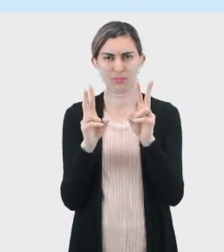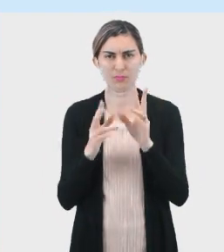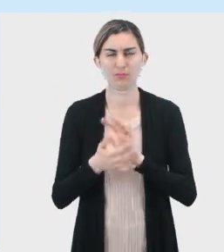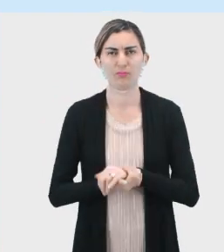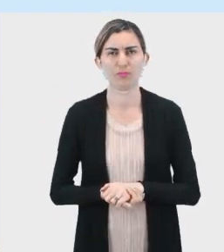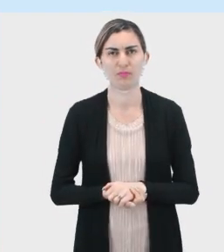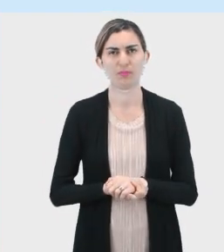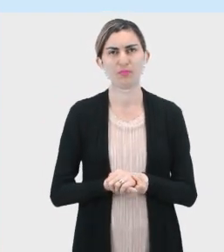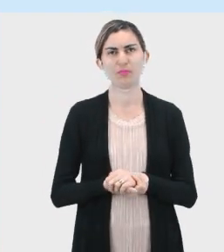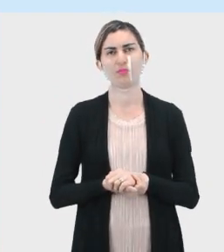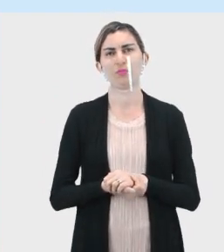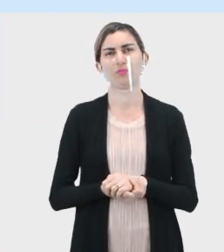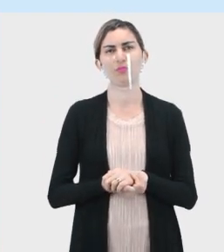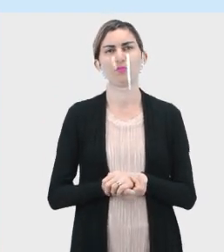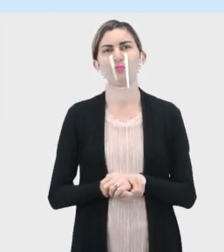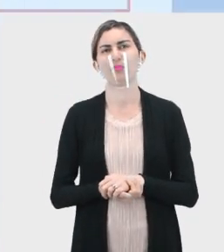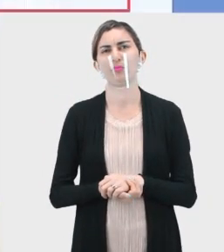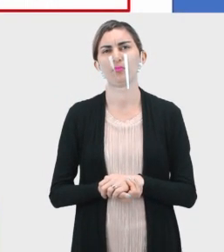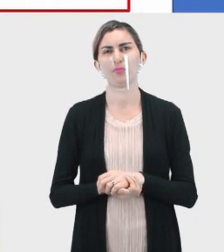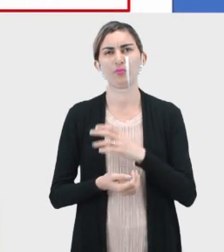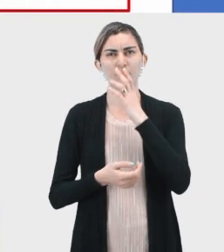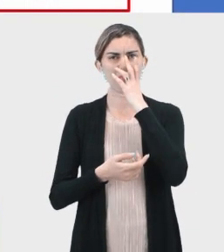Vamos aí seguir.